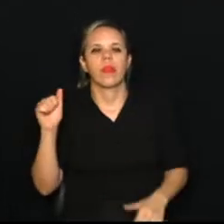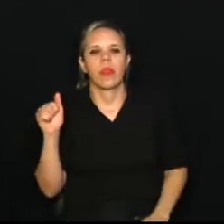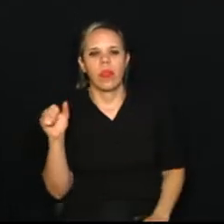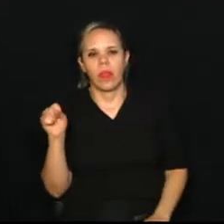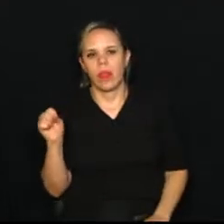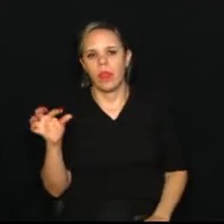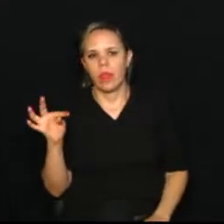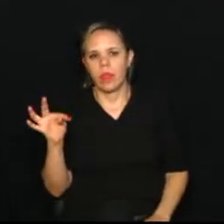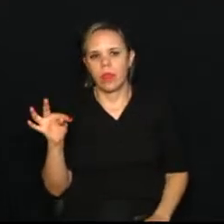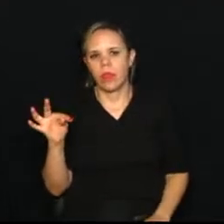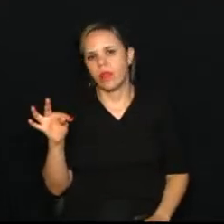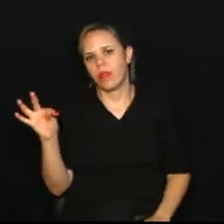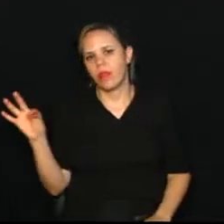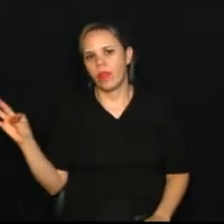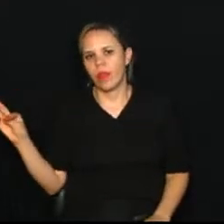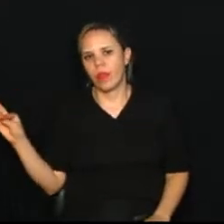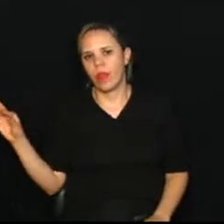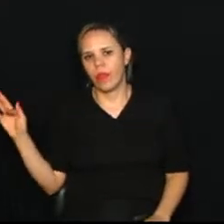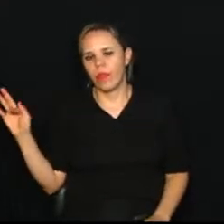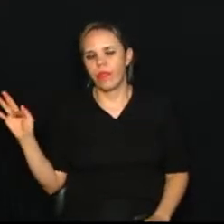Justiça, STF,